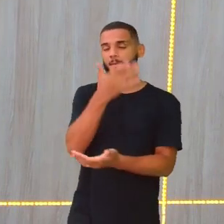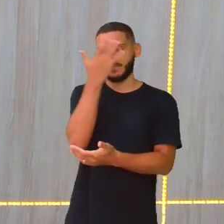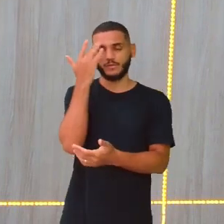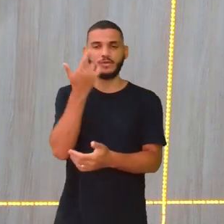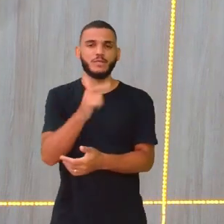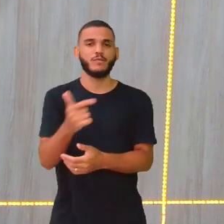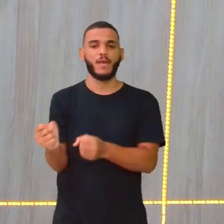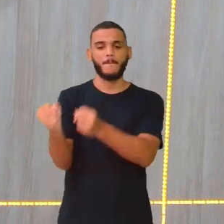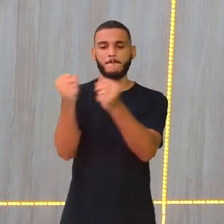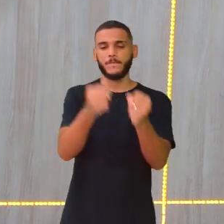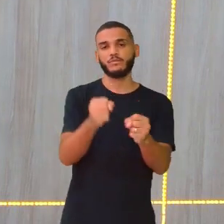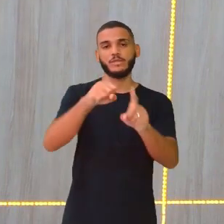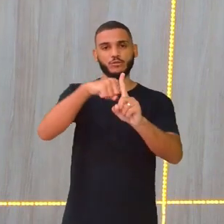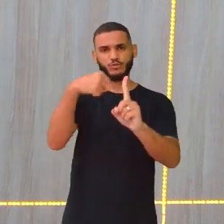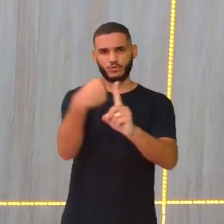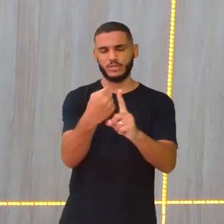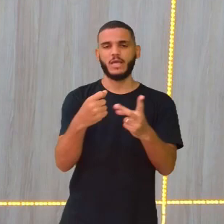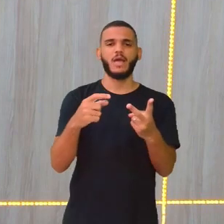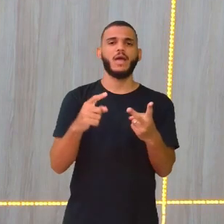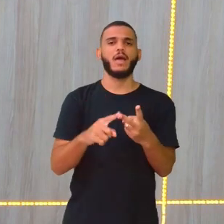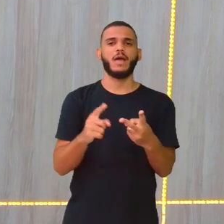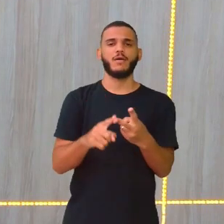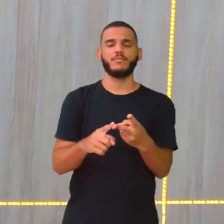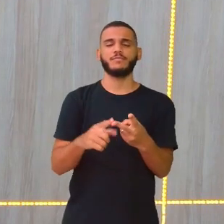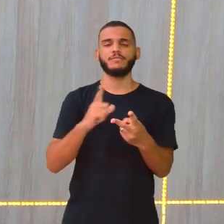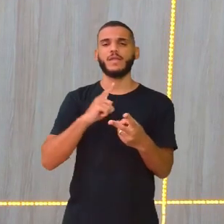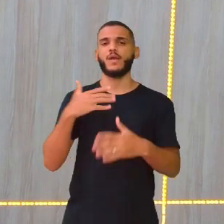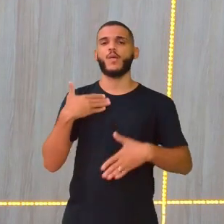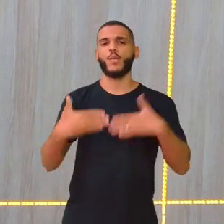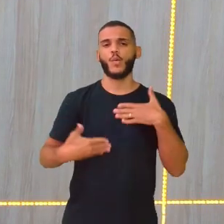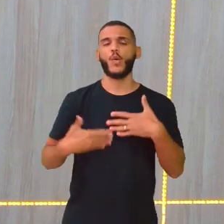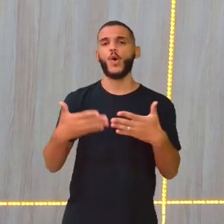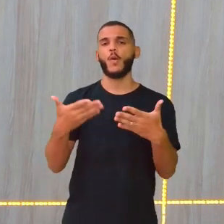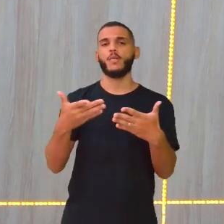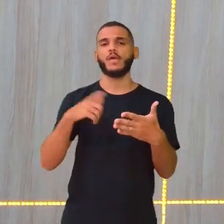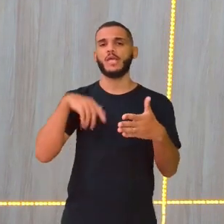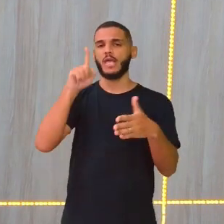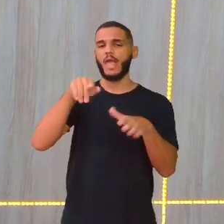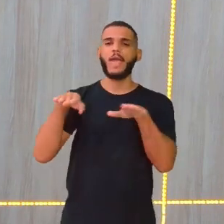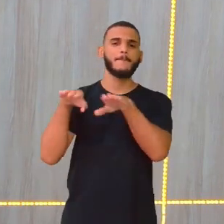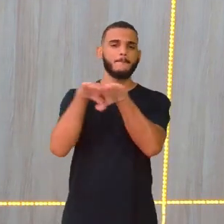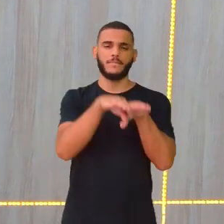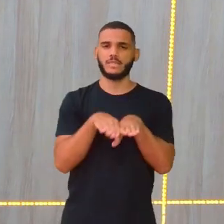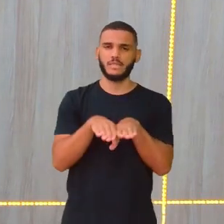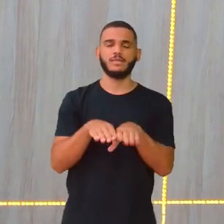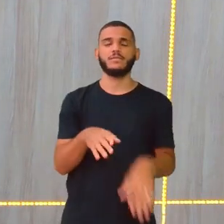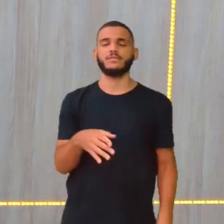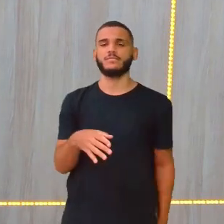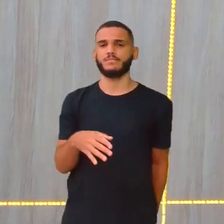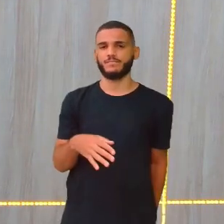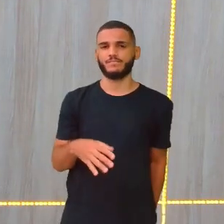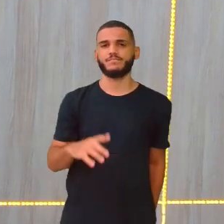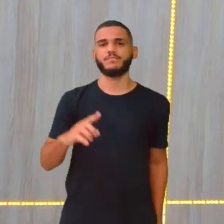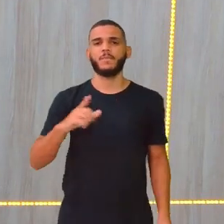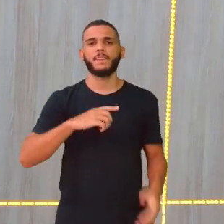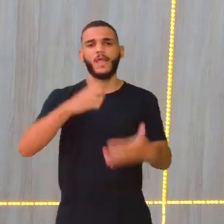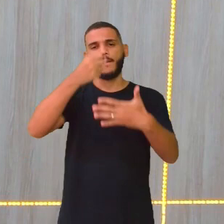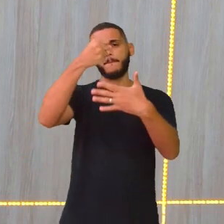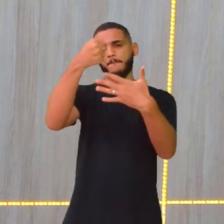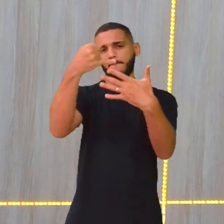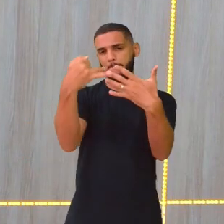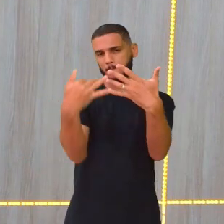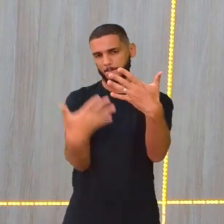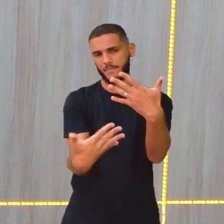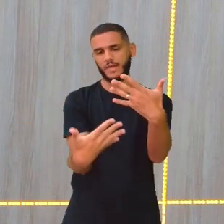grande poder social, que não encarnam corpos que são padrão, que são... e aí você redescreve essas vivências, e aí